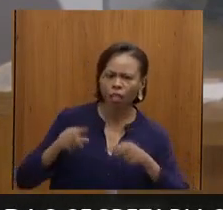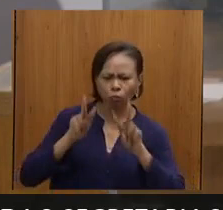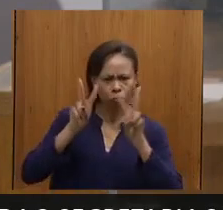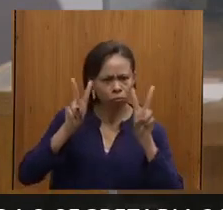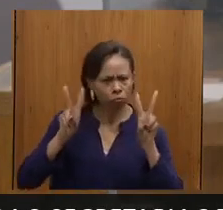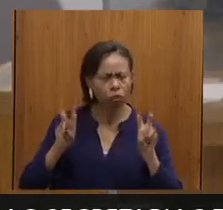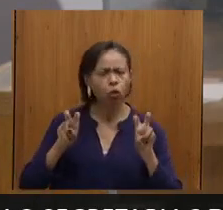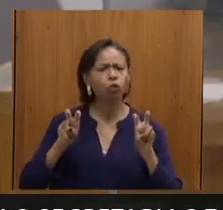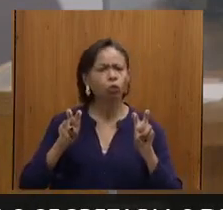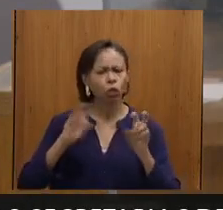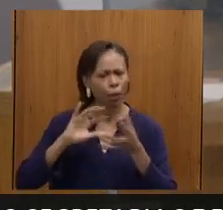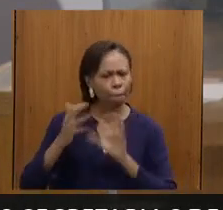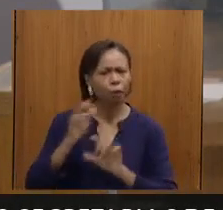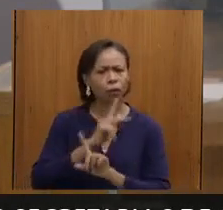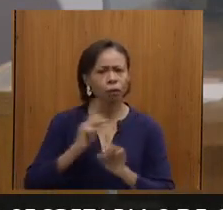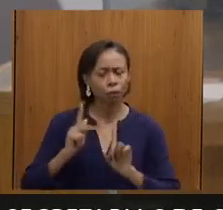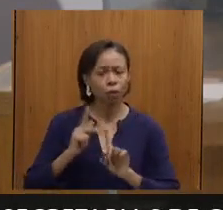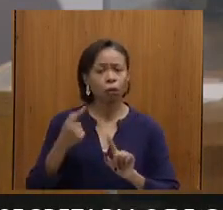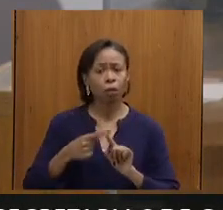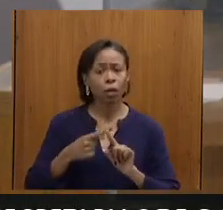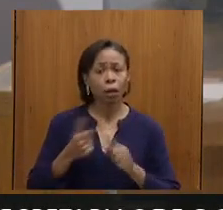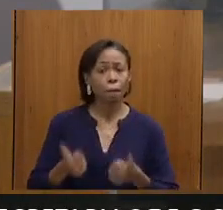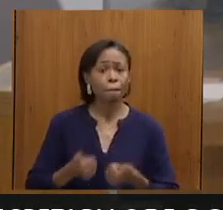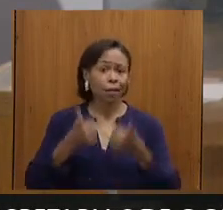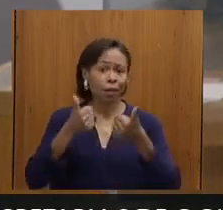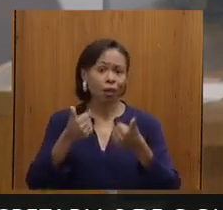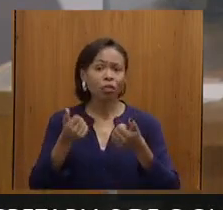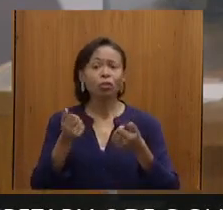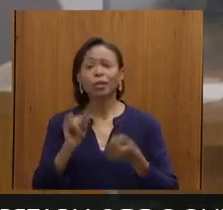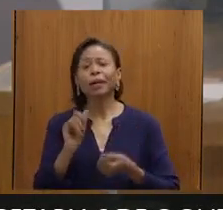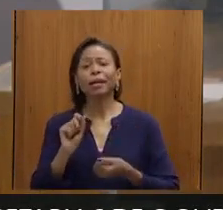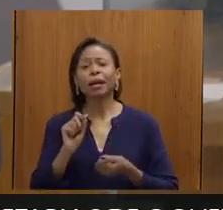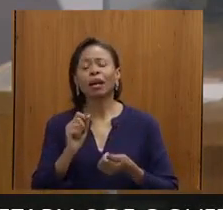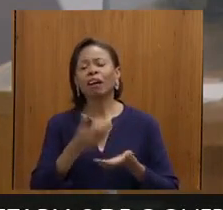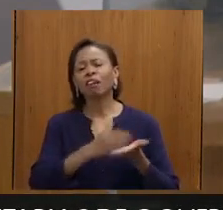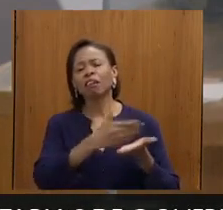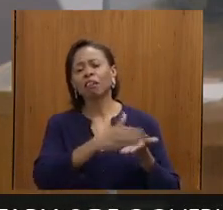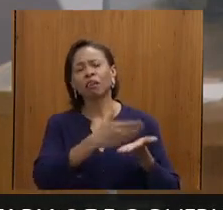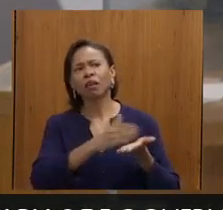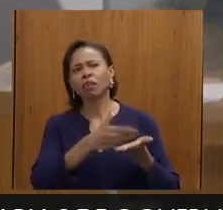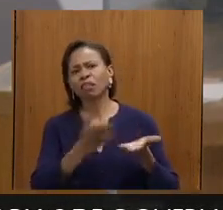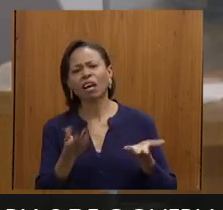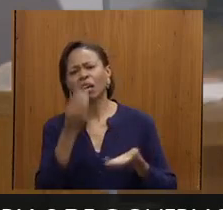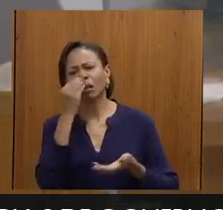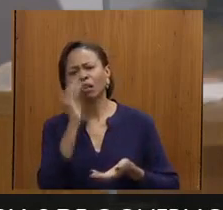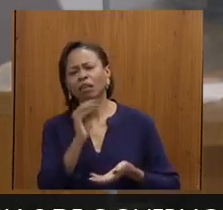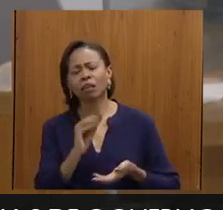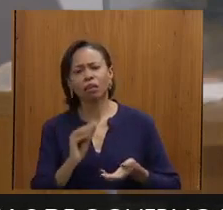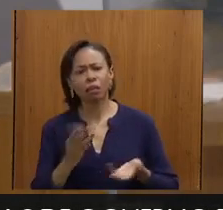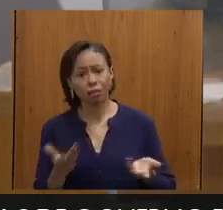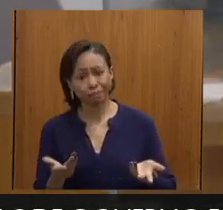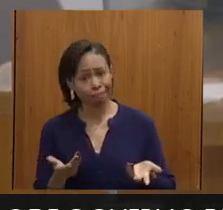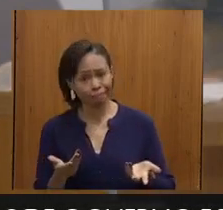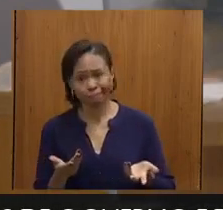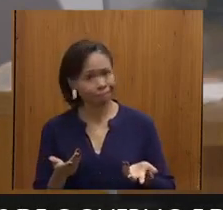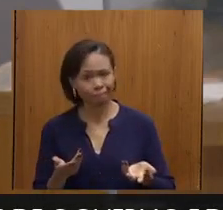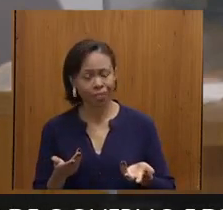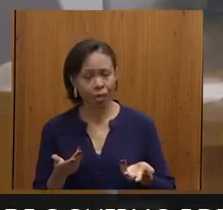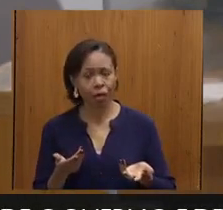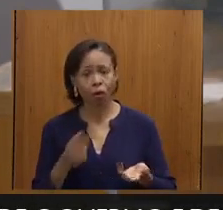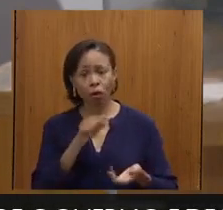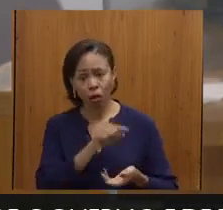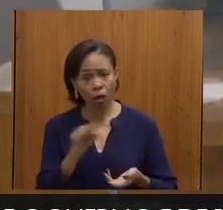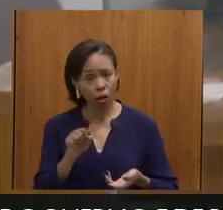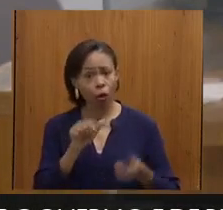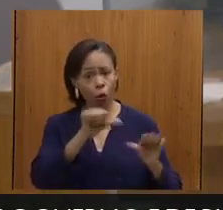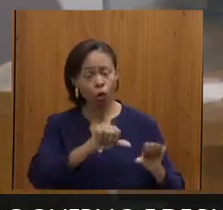proveitoso do que ignorar a existência da discussão, do que tentar não discutir, seria mais